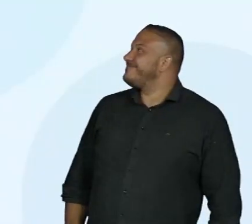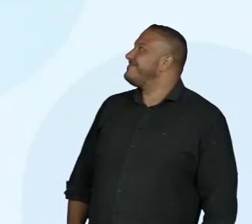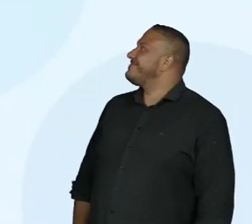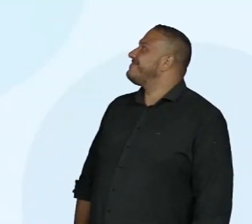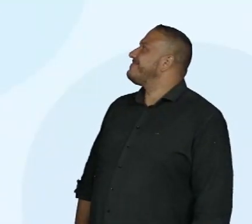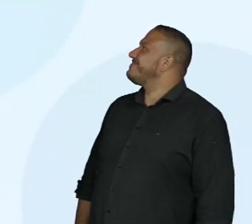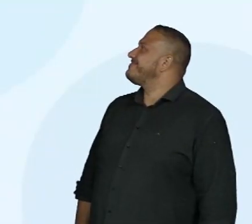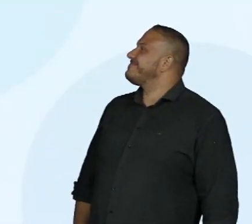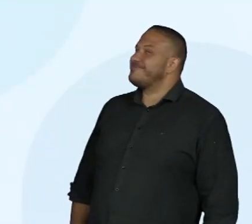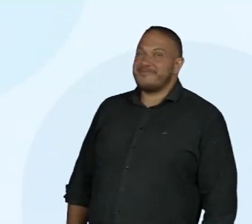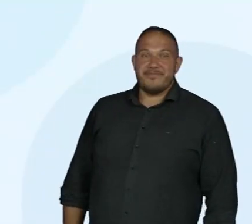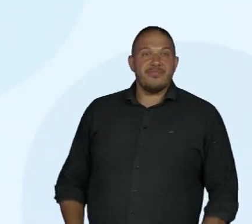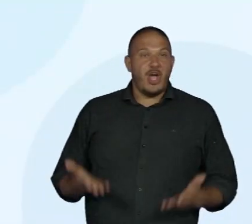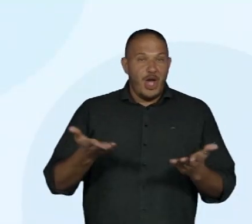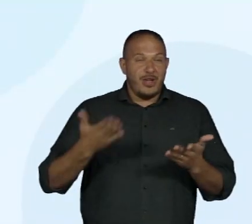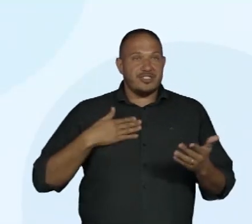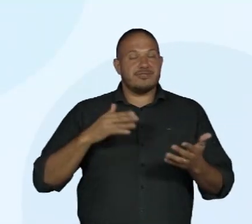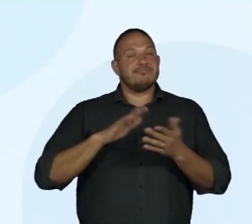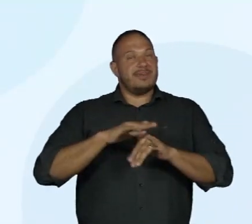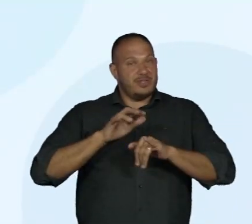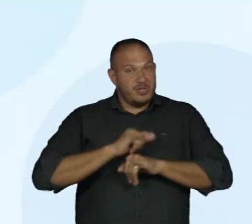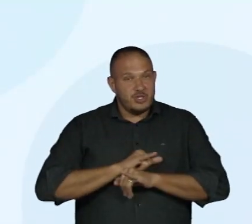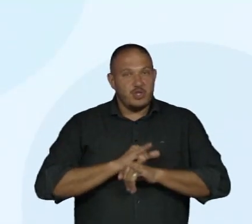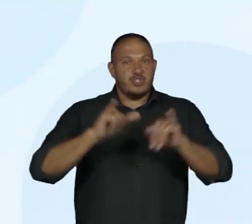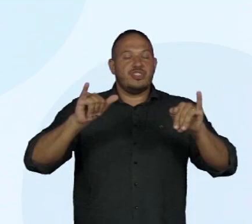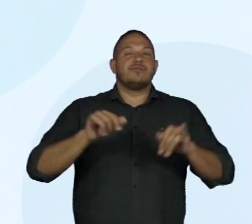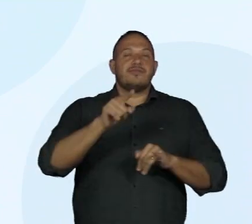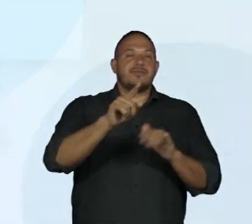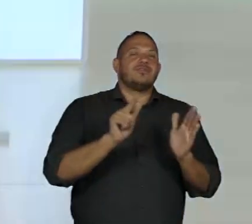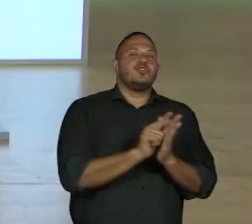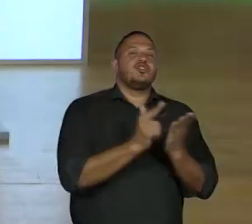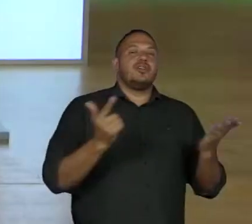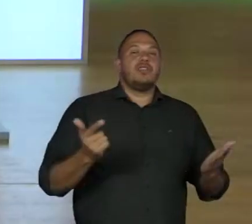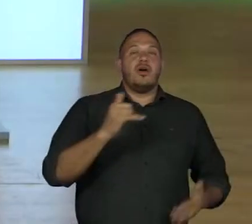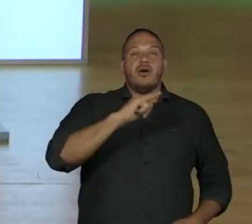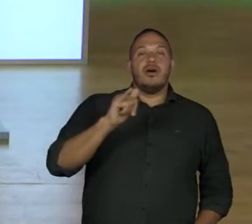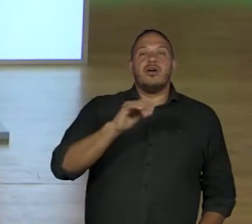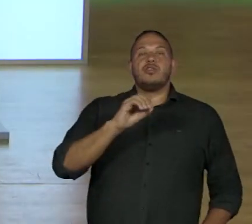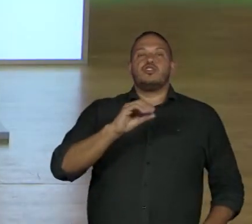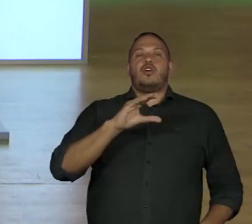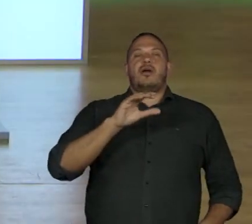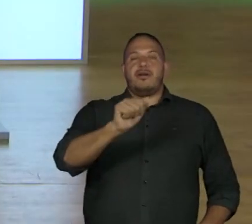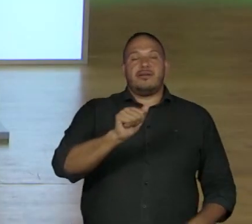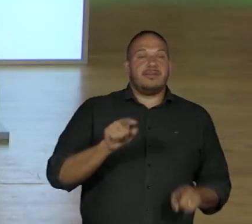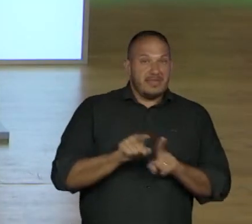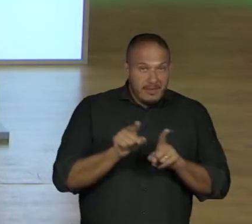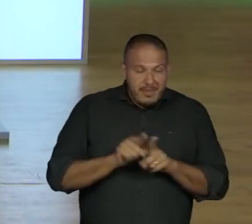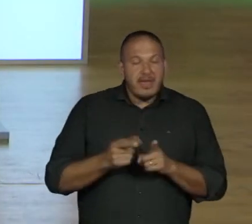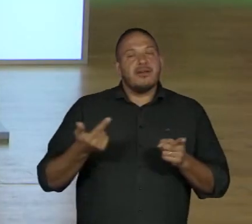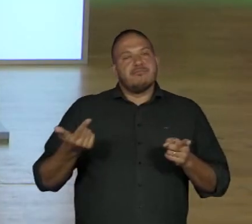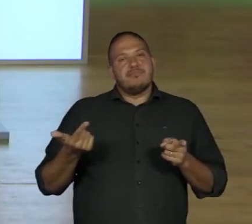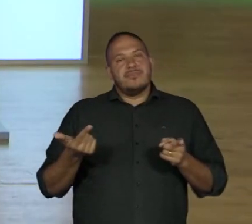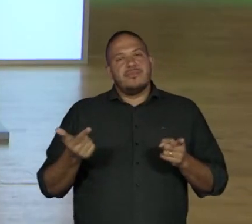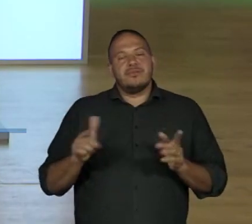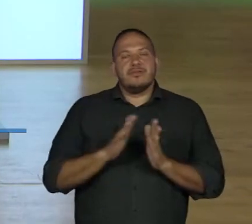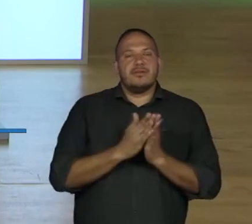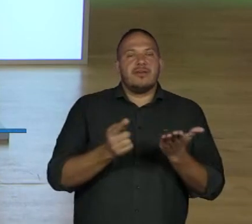Eu trouxe uma notícia hoje para vocês, do Jornal do Joca, e trouxe do Caderno Mundo, porque, como eu